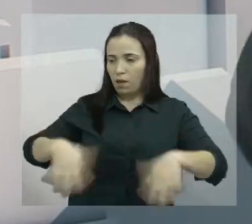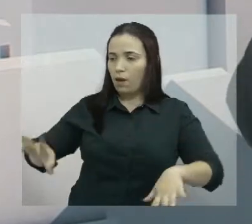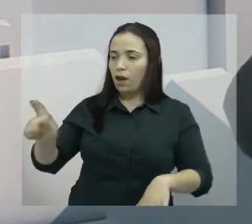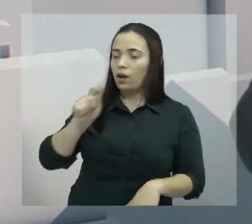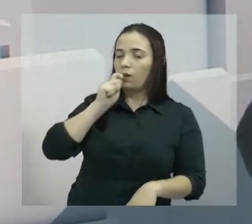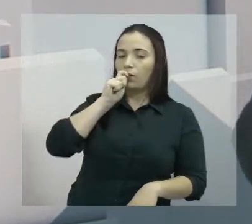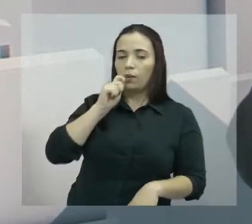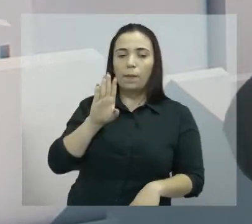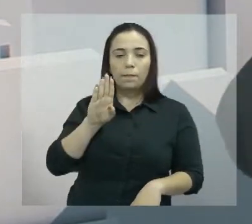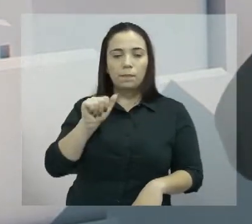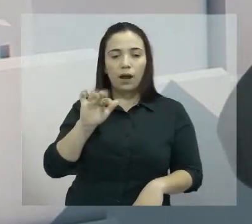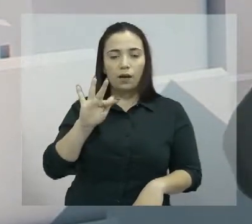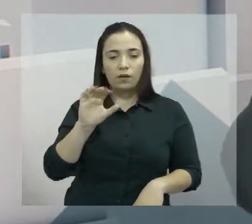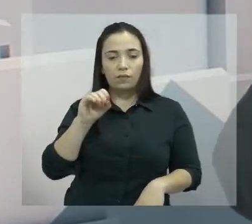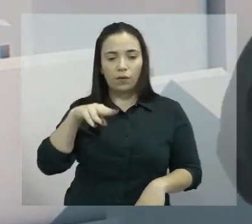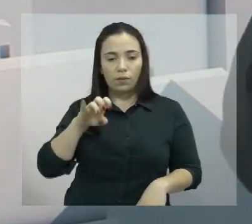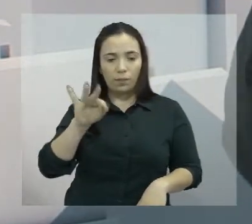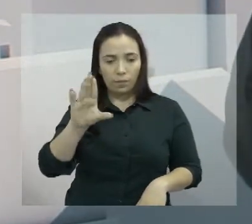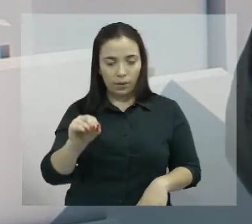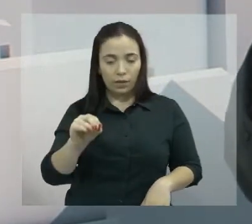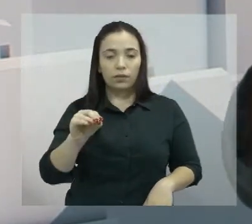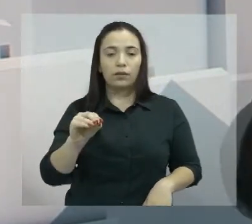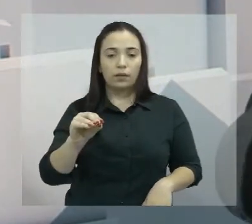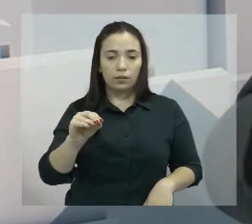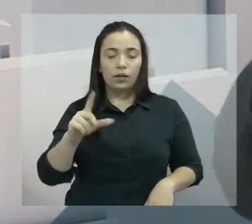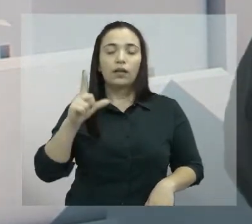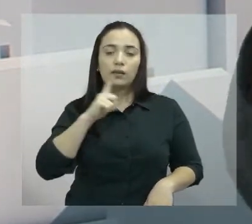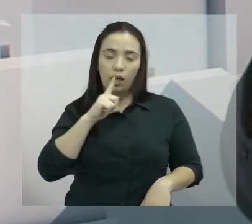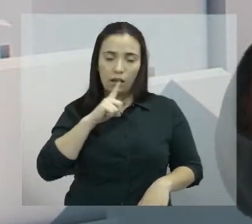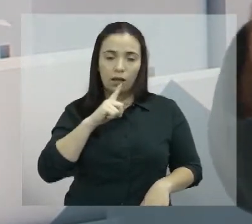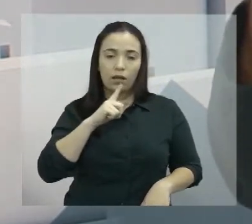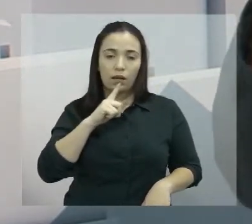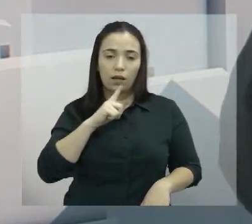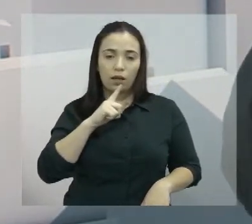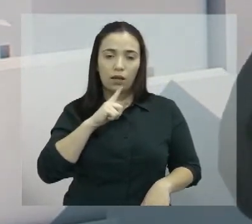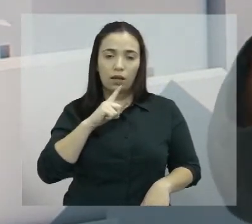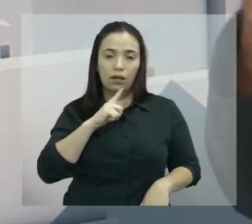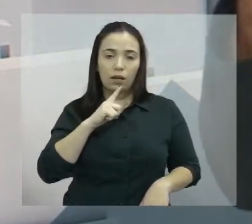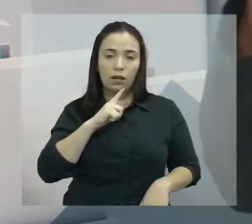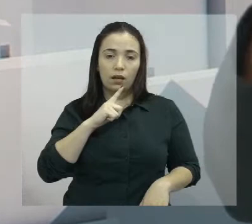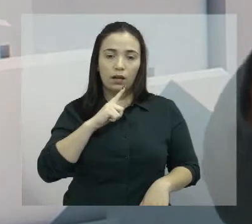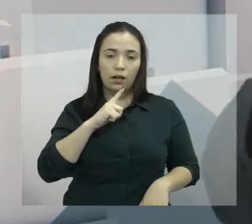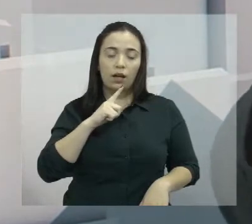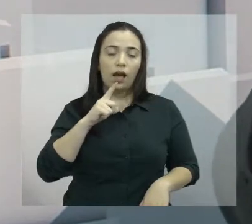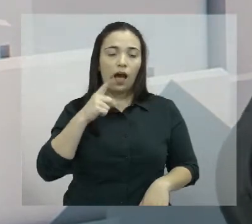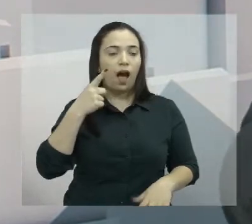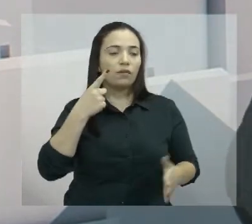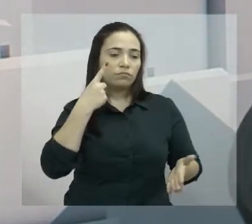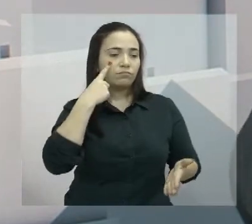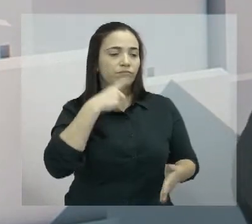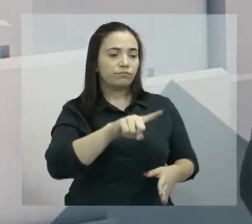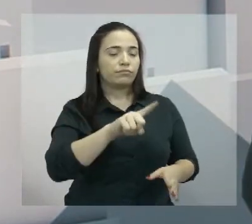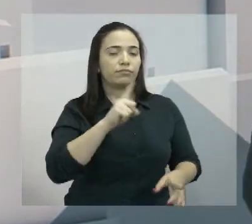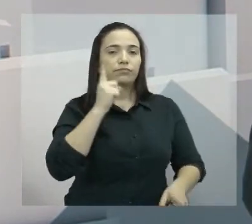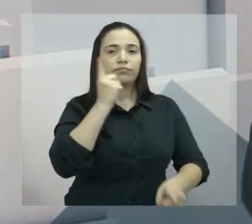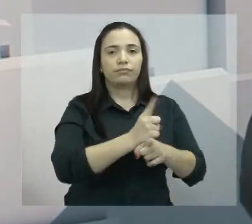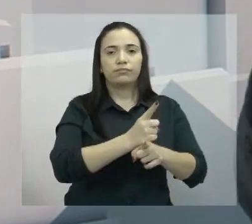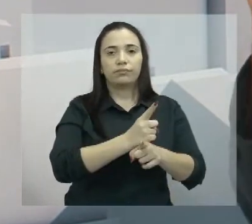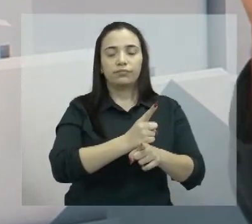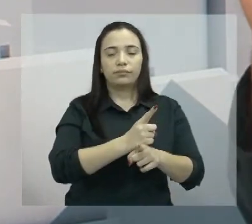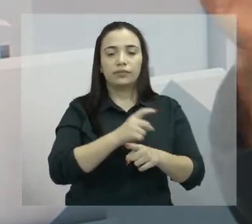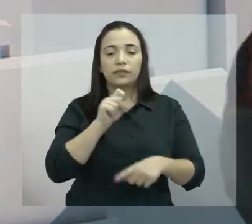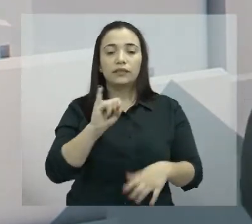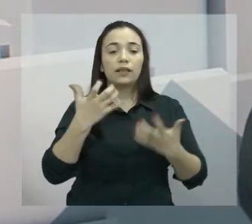teste e está na lei, a recusa é um indicativo de que a pessoa consumiu álcool. Então, a pessoa